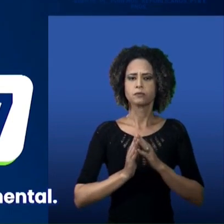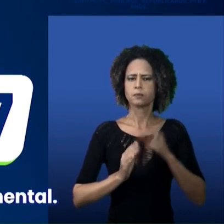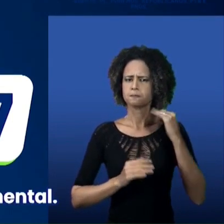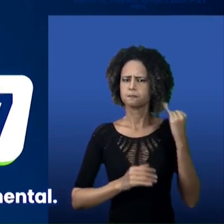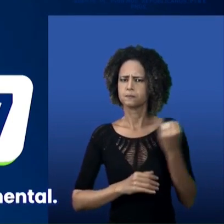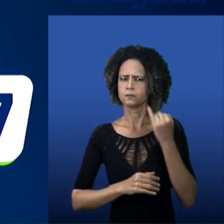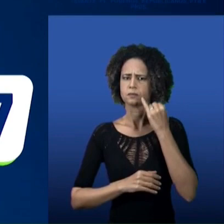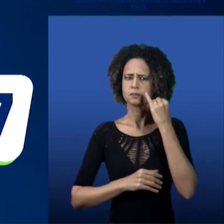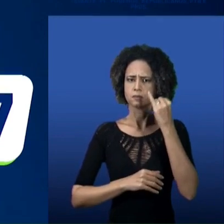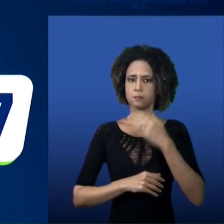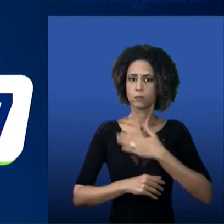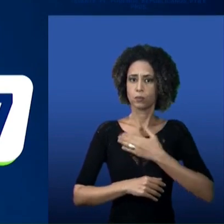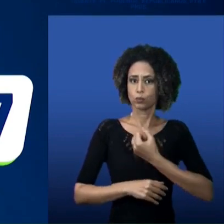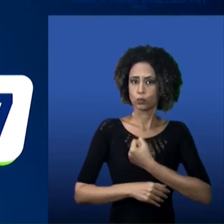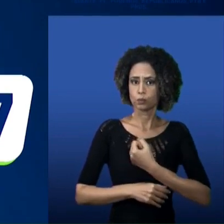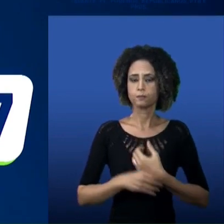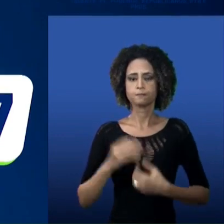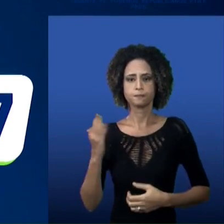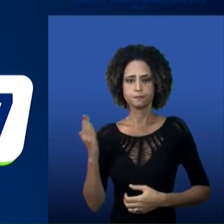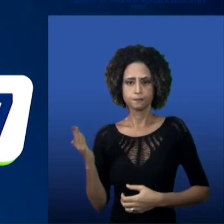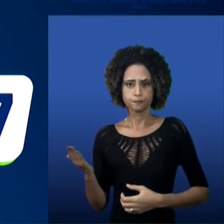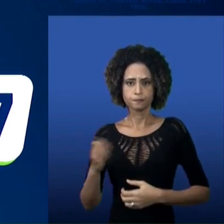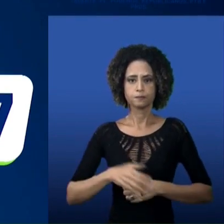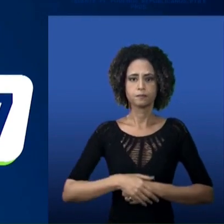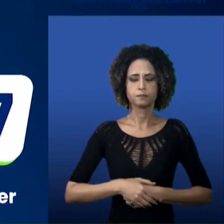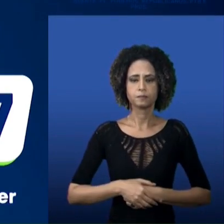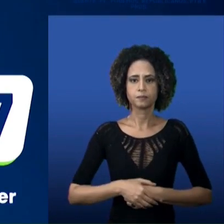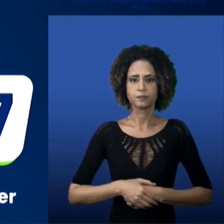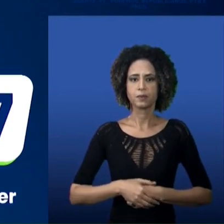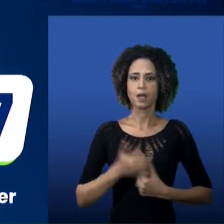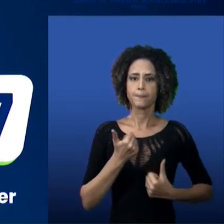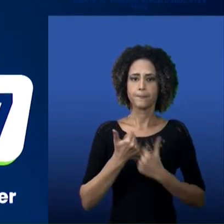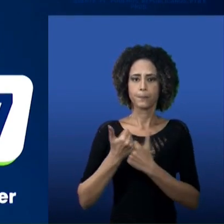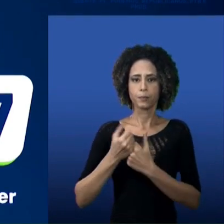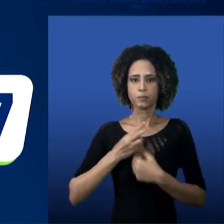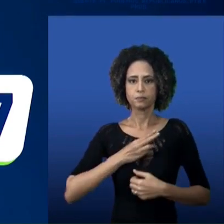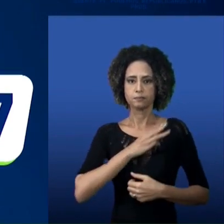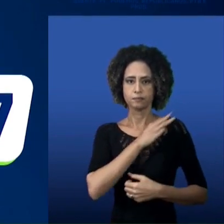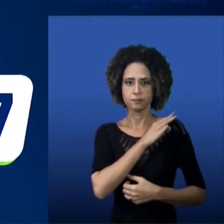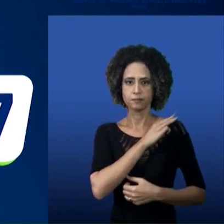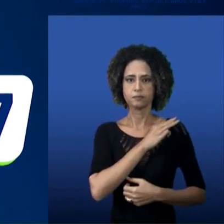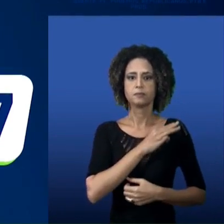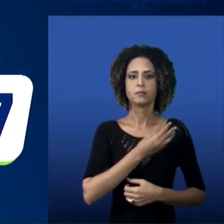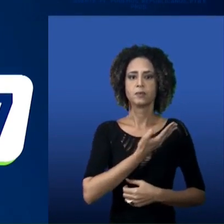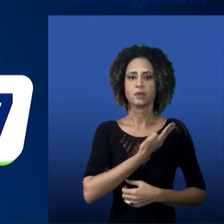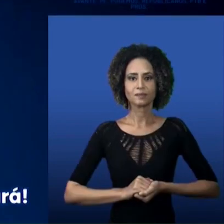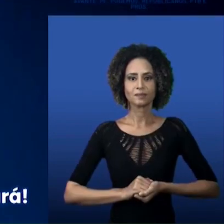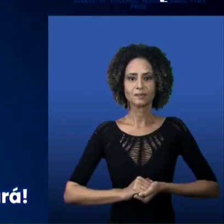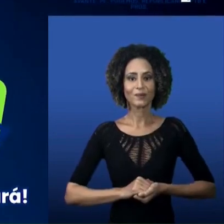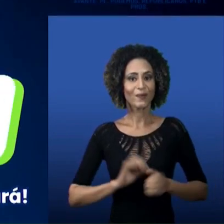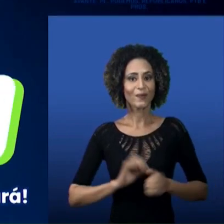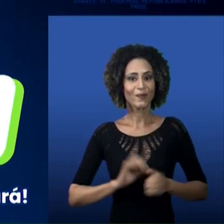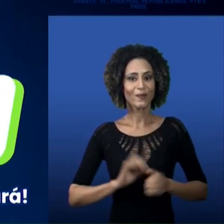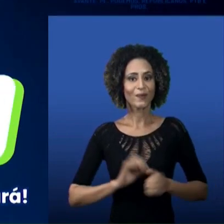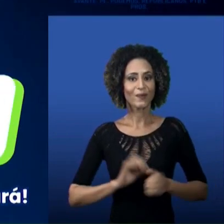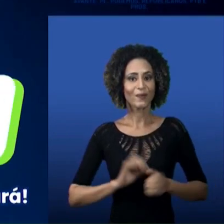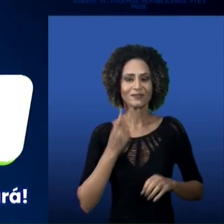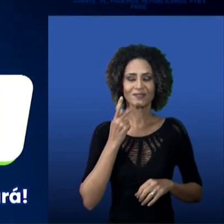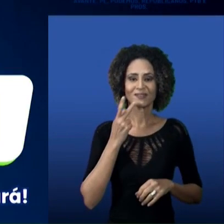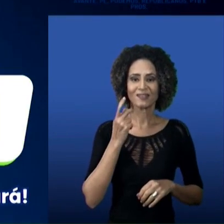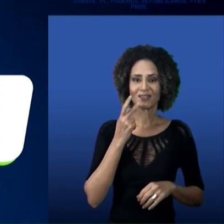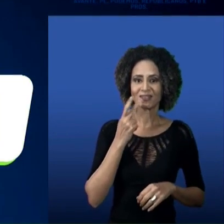será fundamental. Meu número é 44027 e estou com o capitão Wagner, governador 44. Salve,